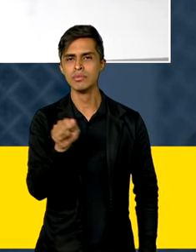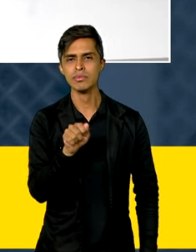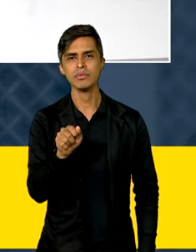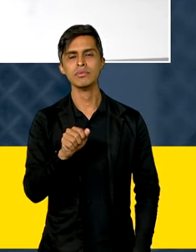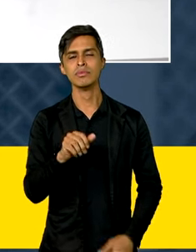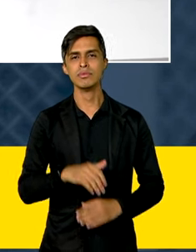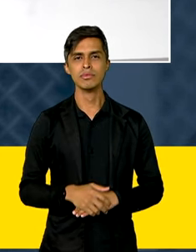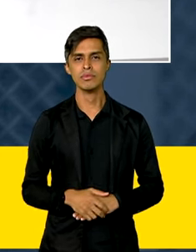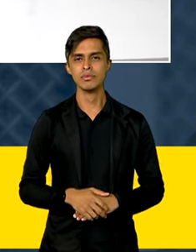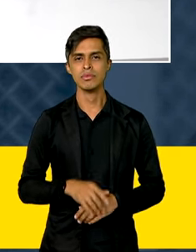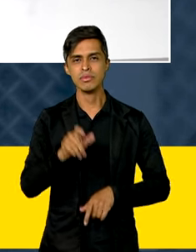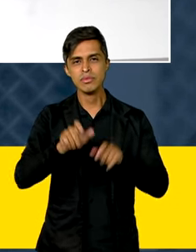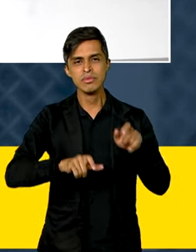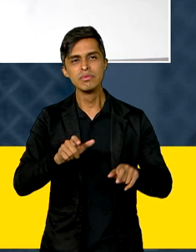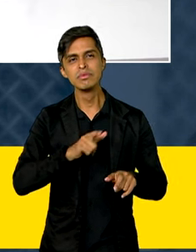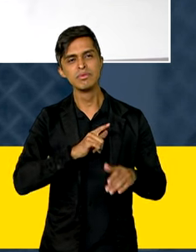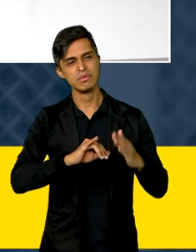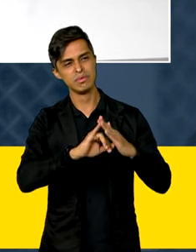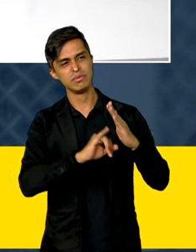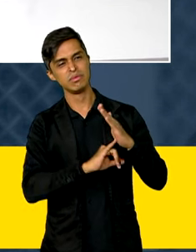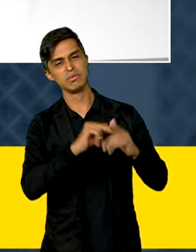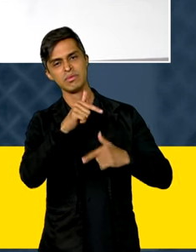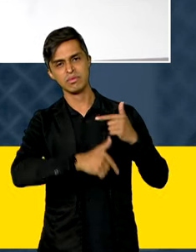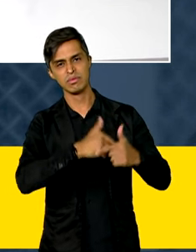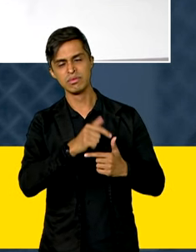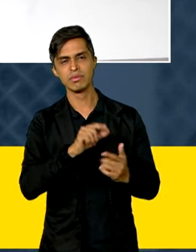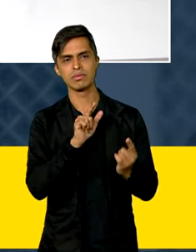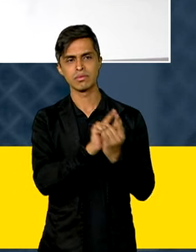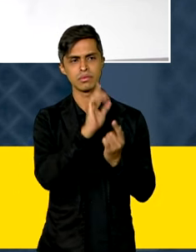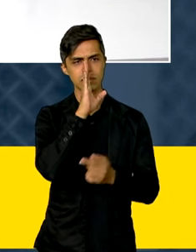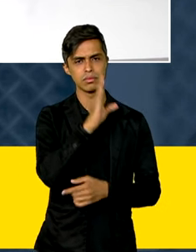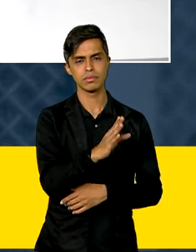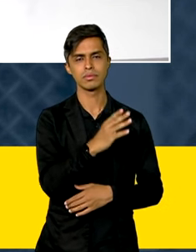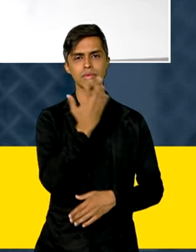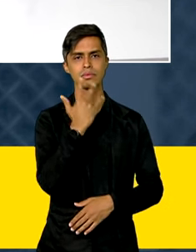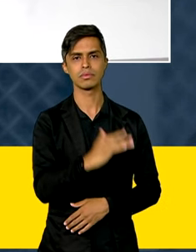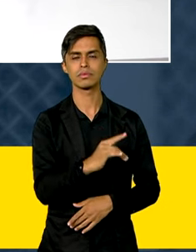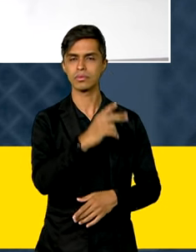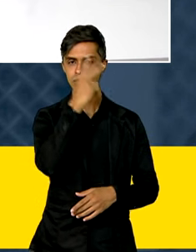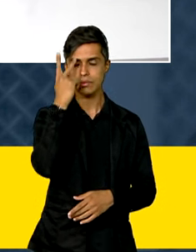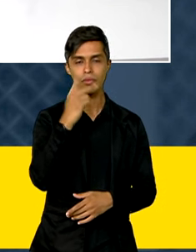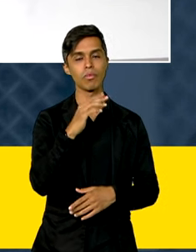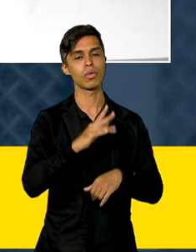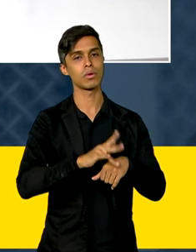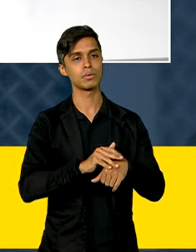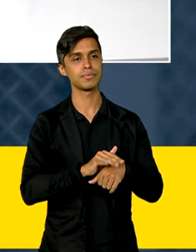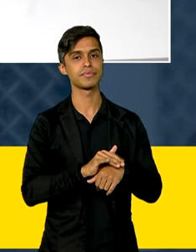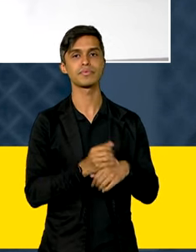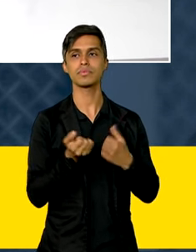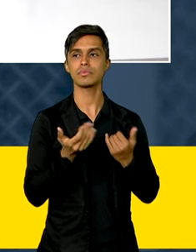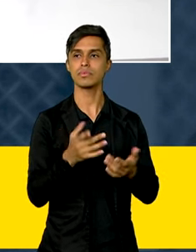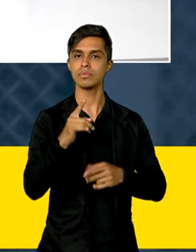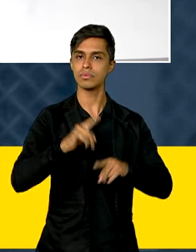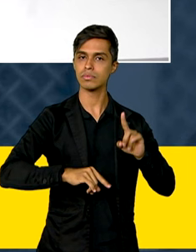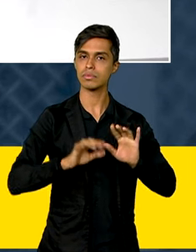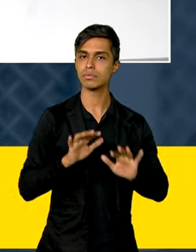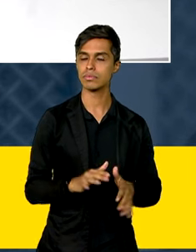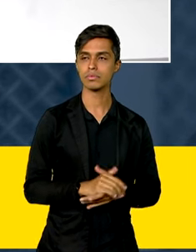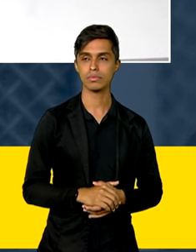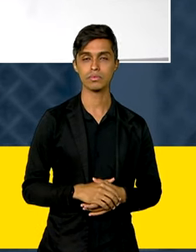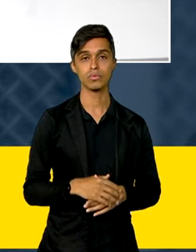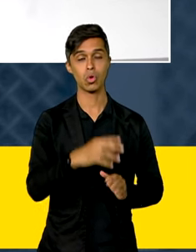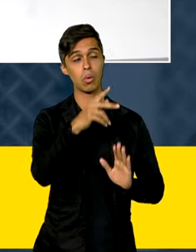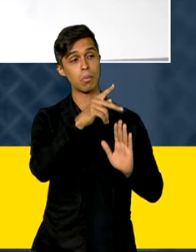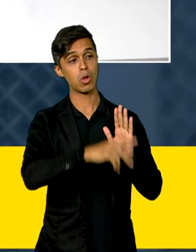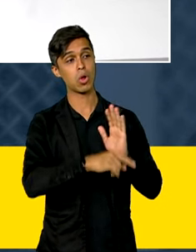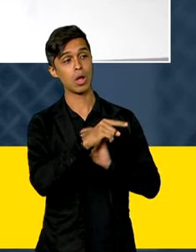têm alguma instituição que trabalha com crianças, com pessoas doentes, receber um produto desse. O programa,